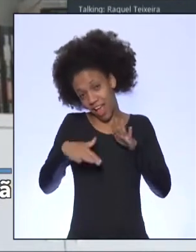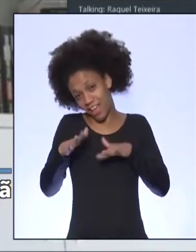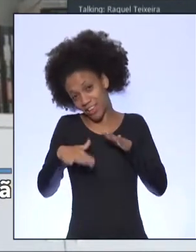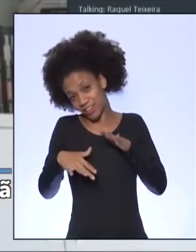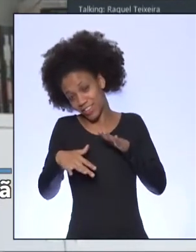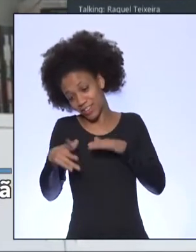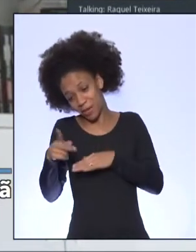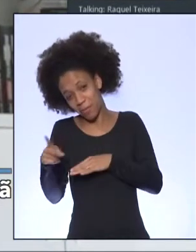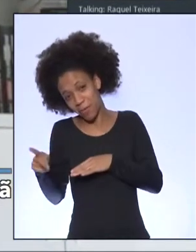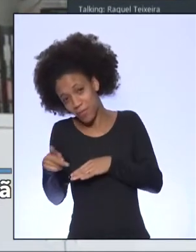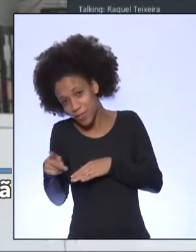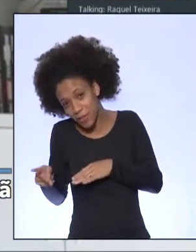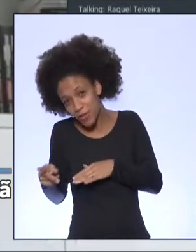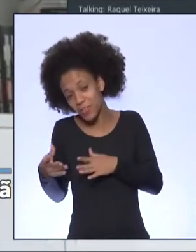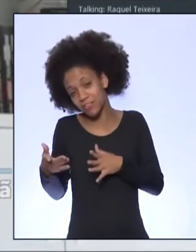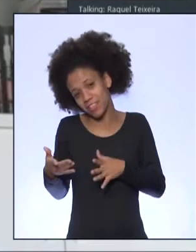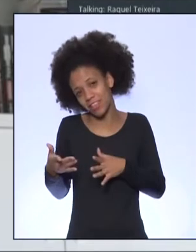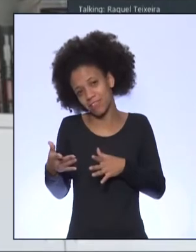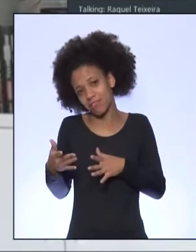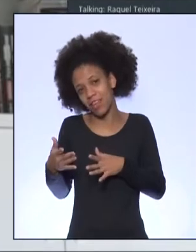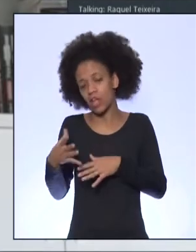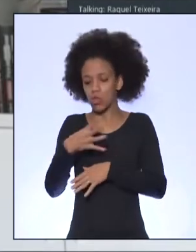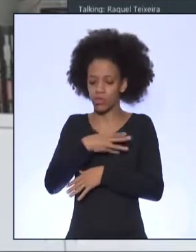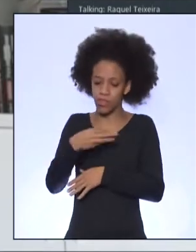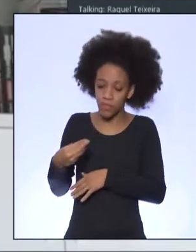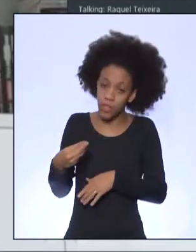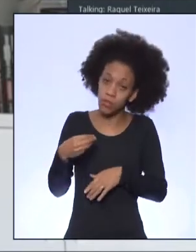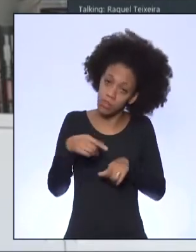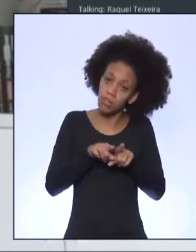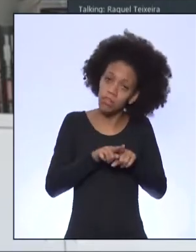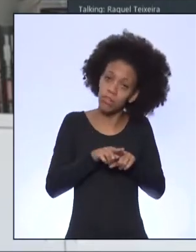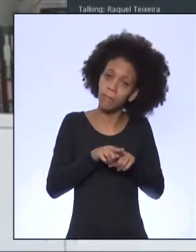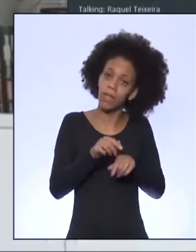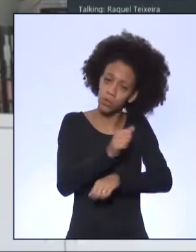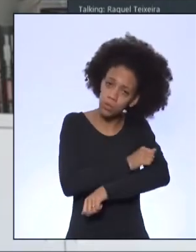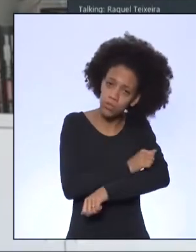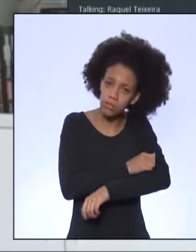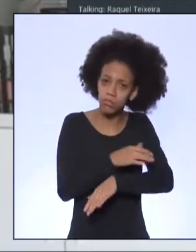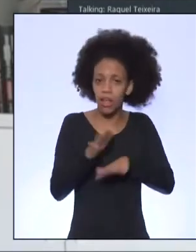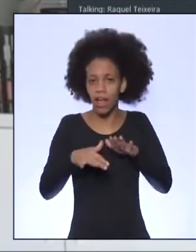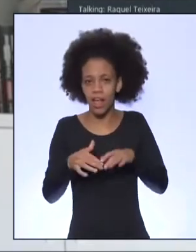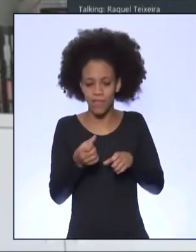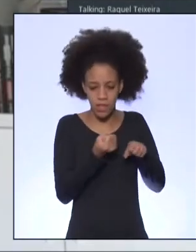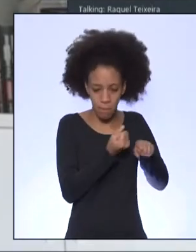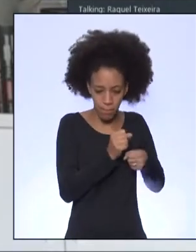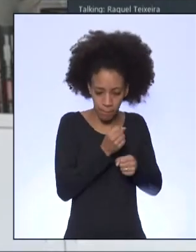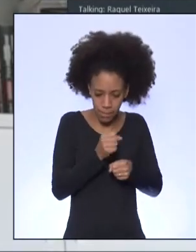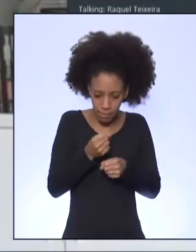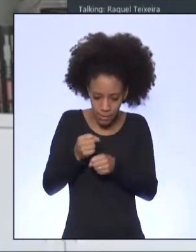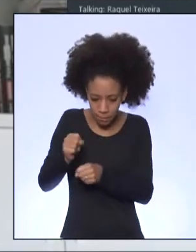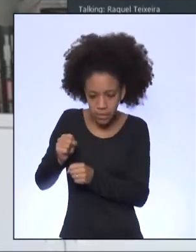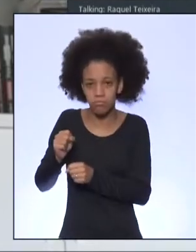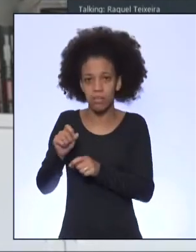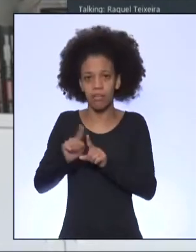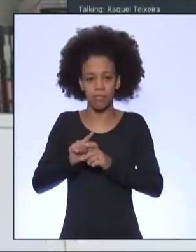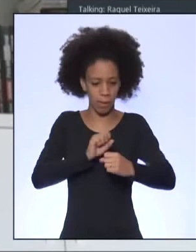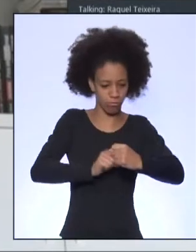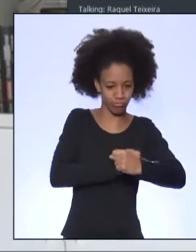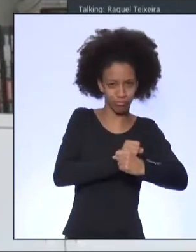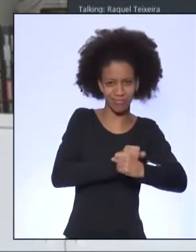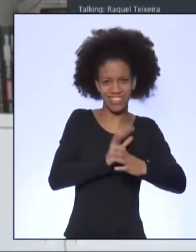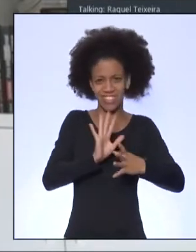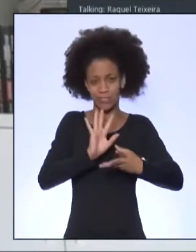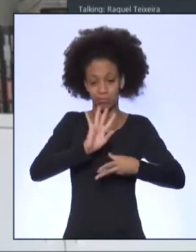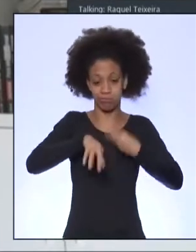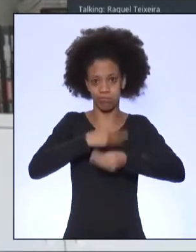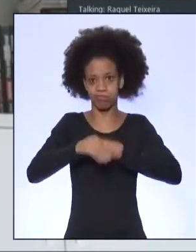é professor, seja dos filhos, seja dos alunos, às vezes a gente é faxineira, é cozinheira. Isso tirou um pouco essa